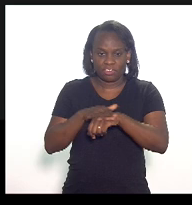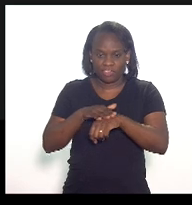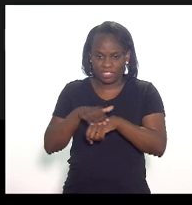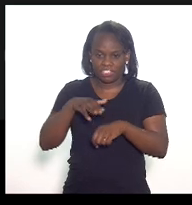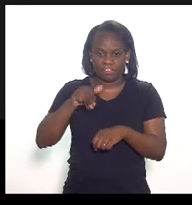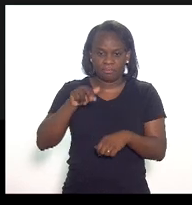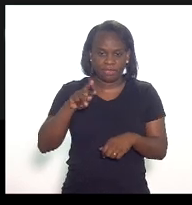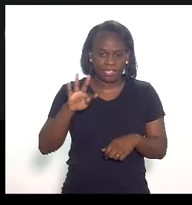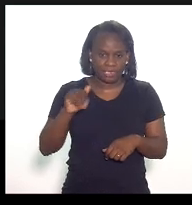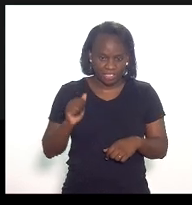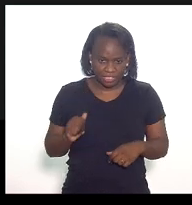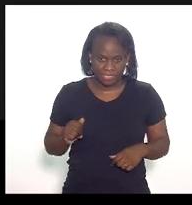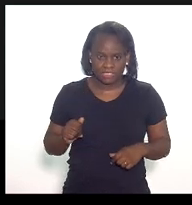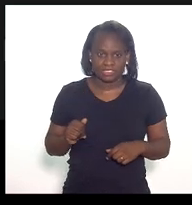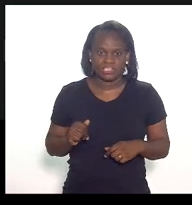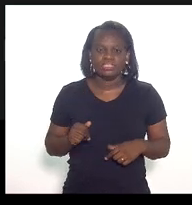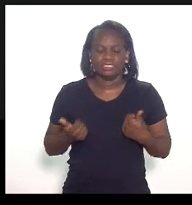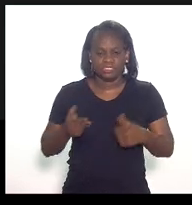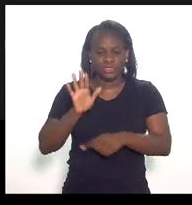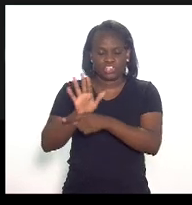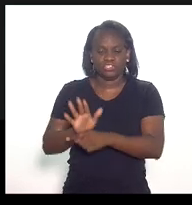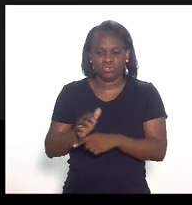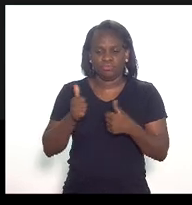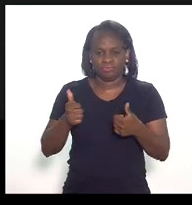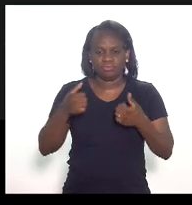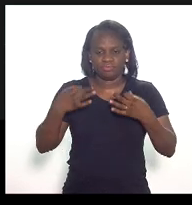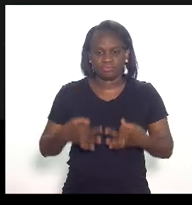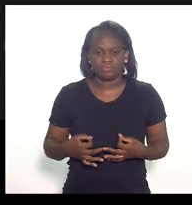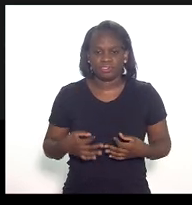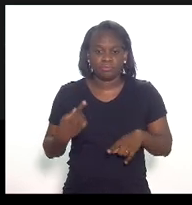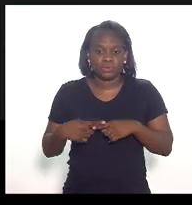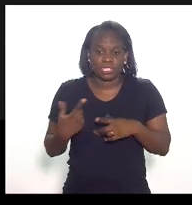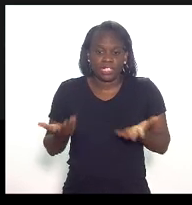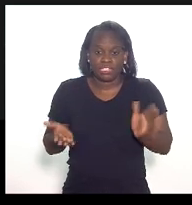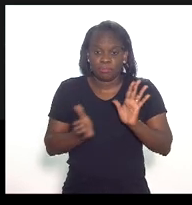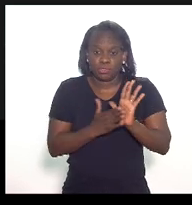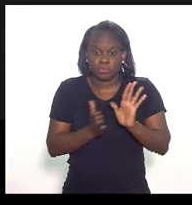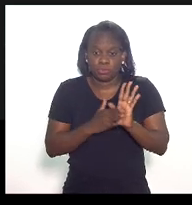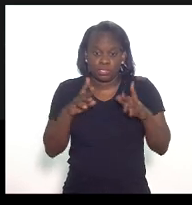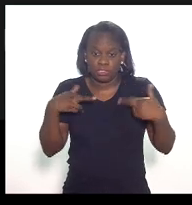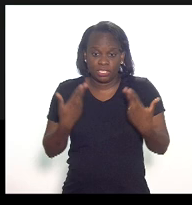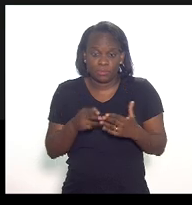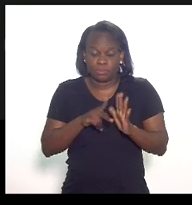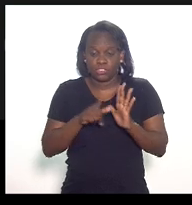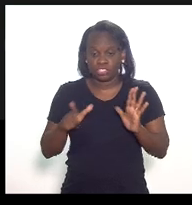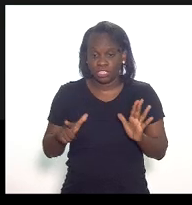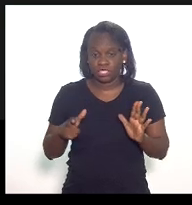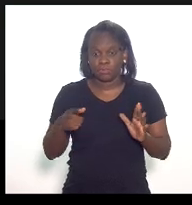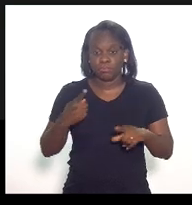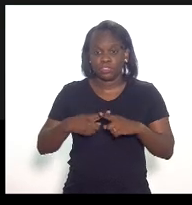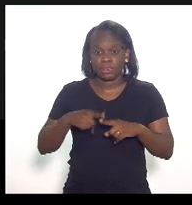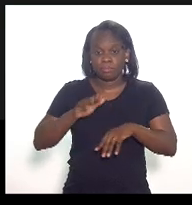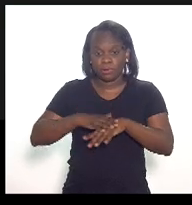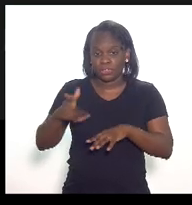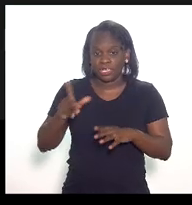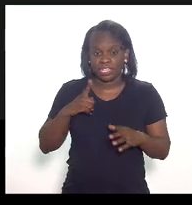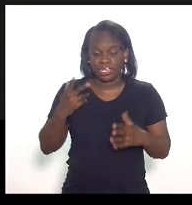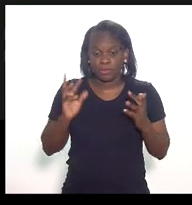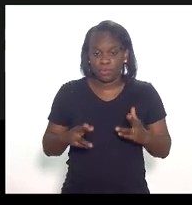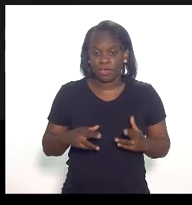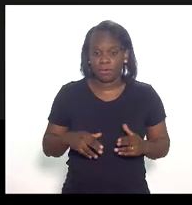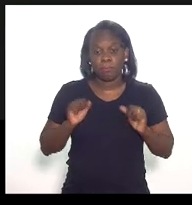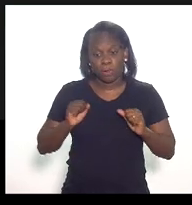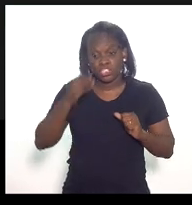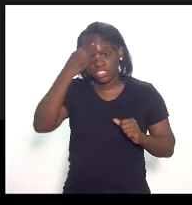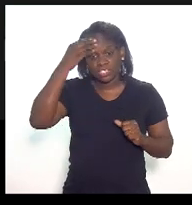Marta Rocha, que ela vai... Ajuda, pode deixar. Não teria sentido ela propor para uma audiência um projeto que ela já tinha um igual. Ela deve